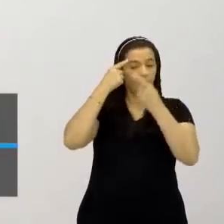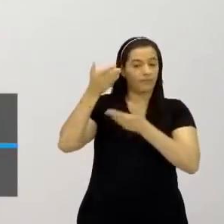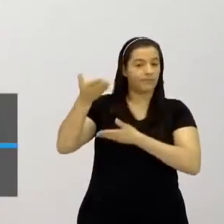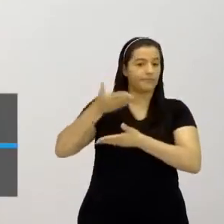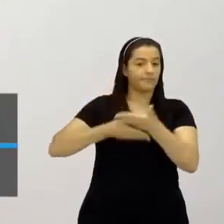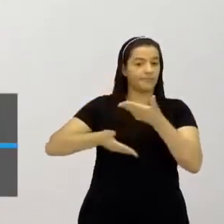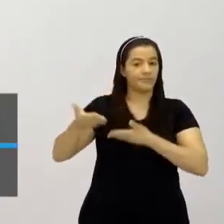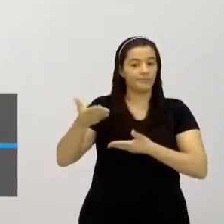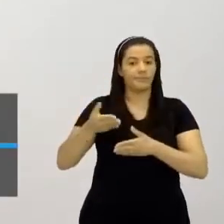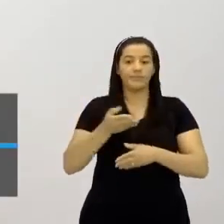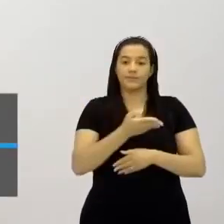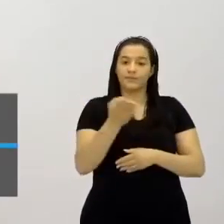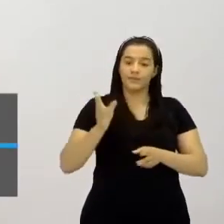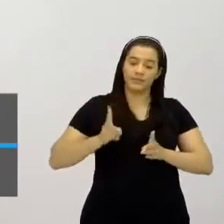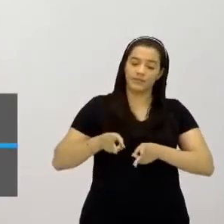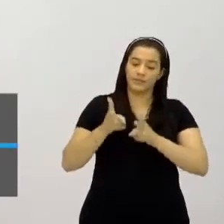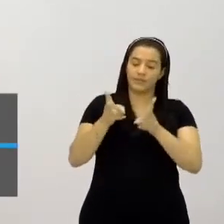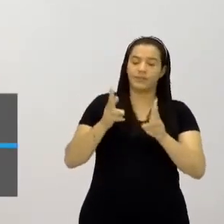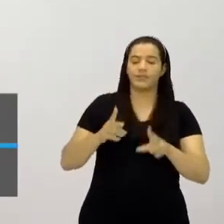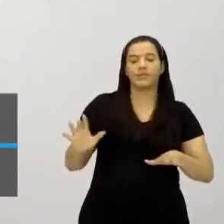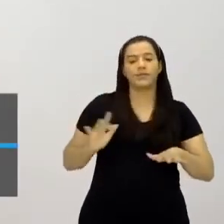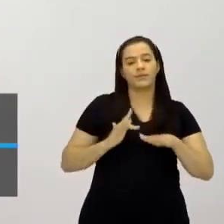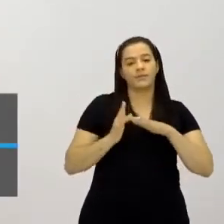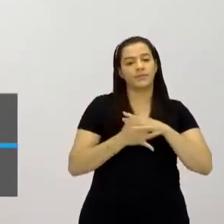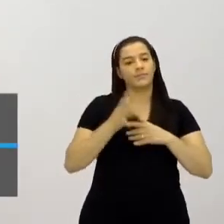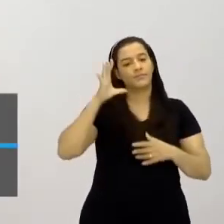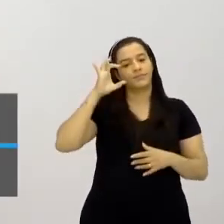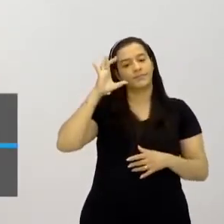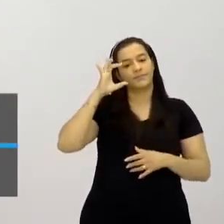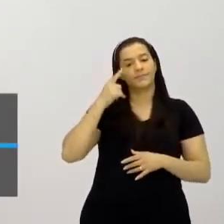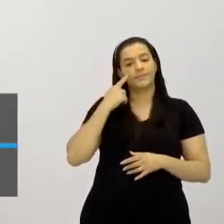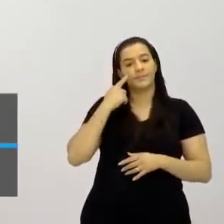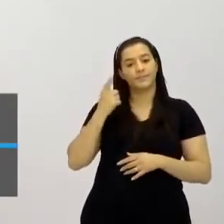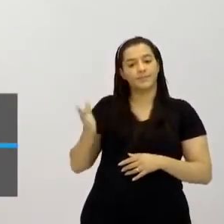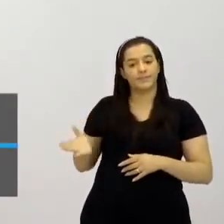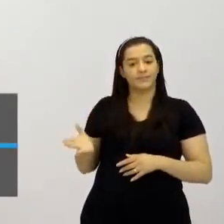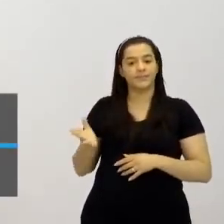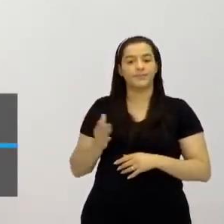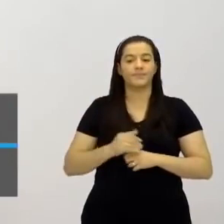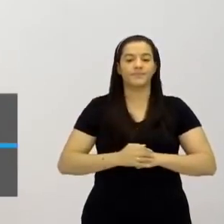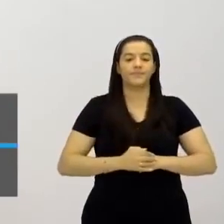professores também e siga a gente nas redes sociais.